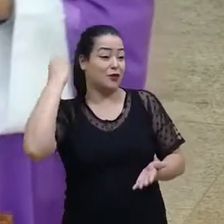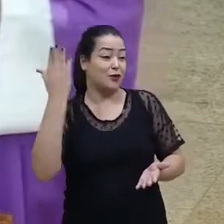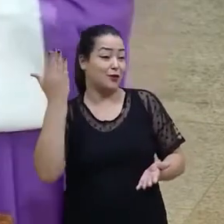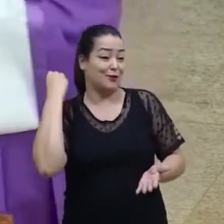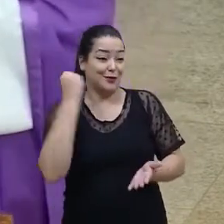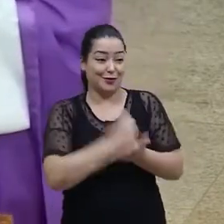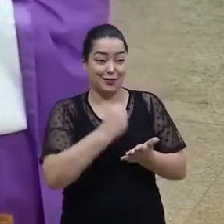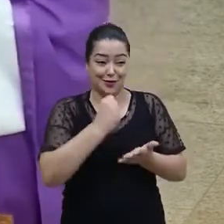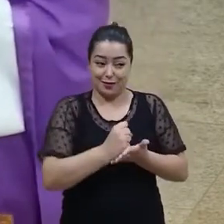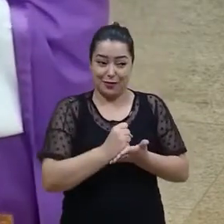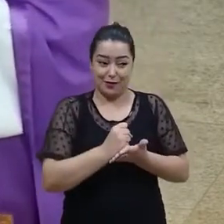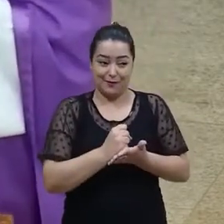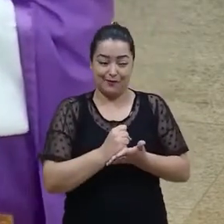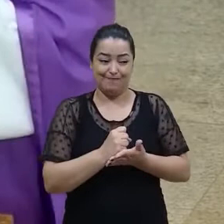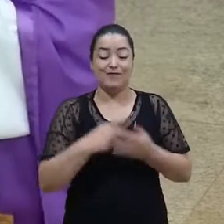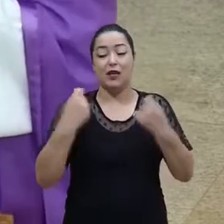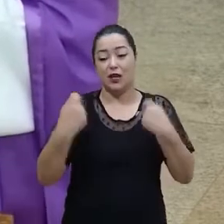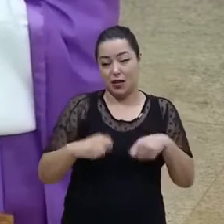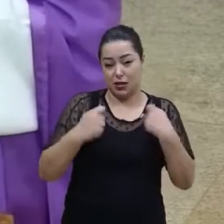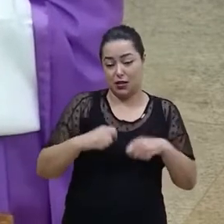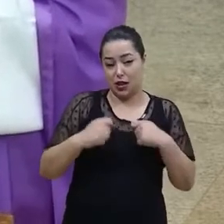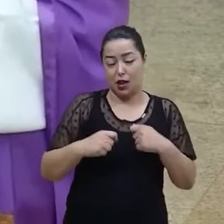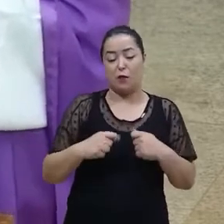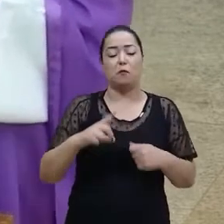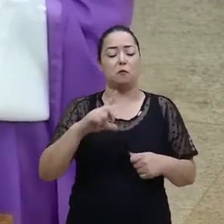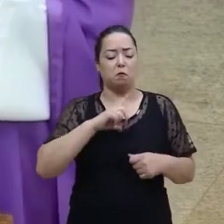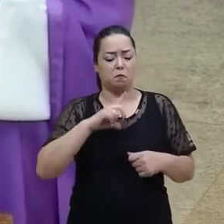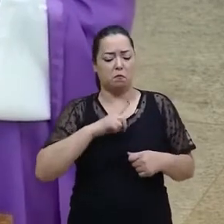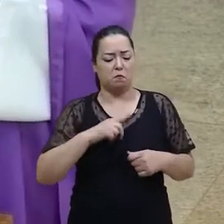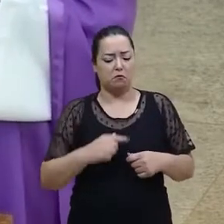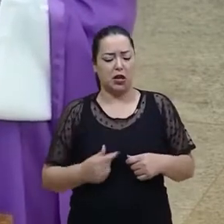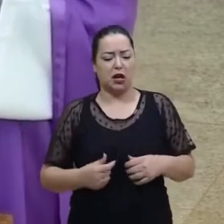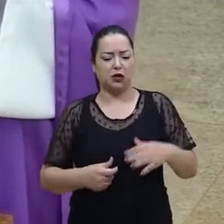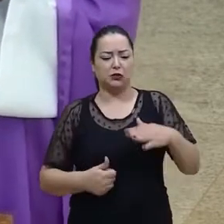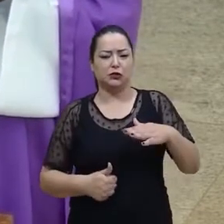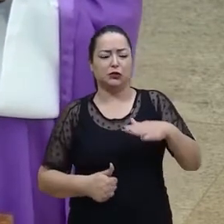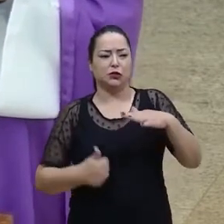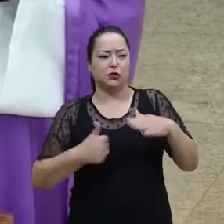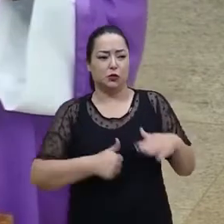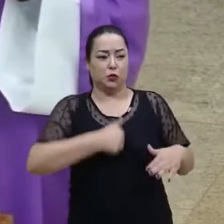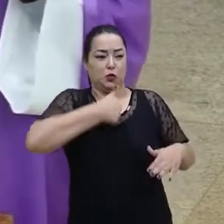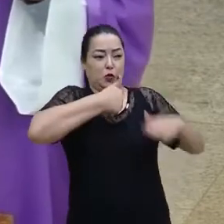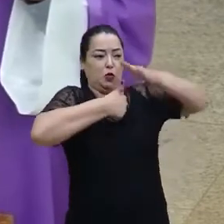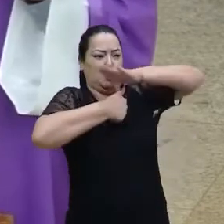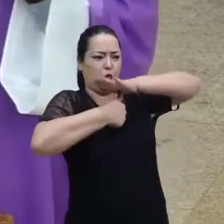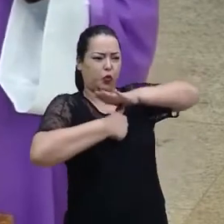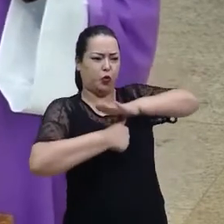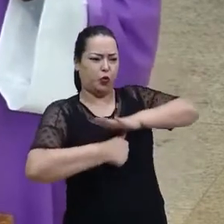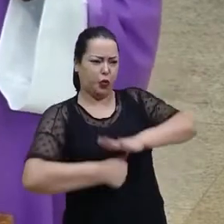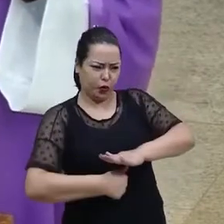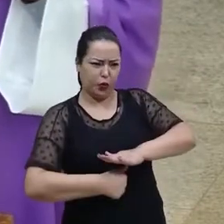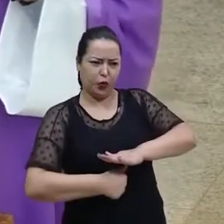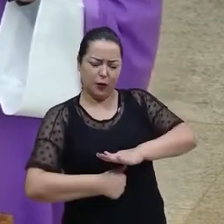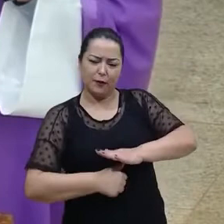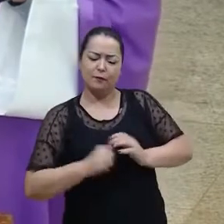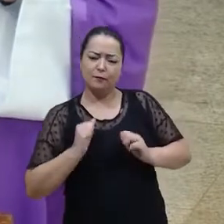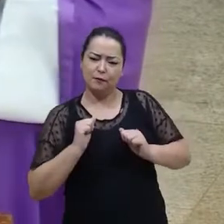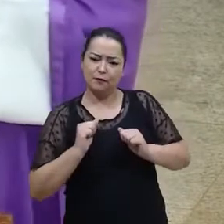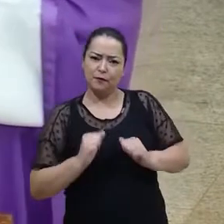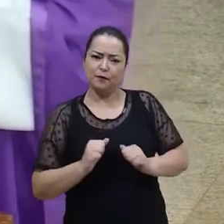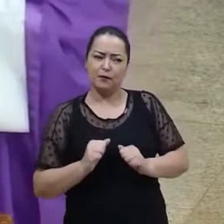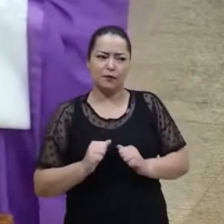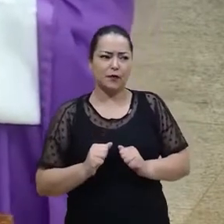e é tão necessário para aplacar o orgulho dentro de nossa vaidade é celebrar um dia